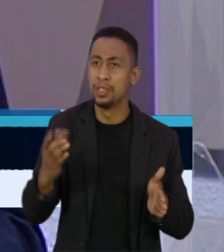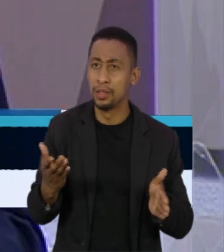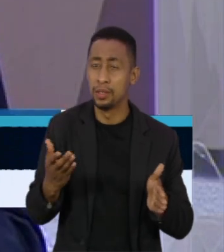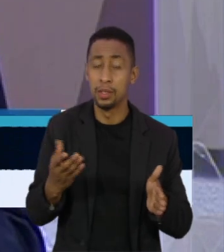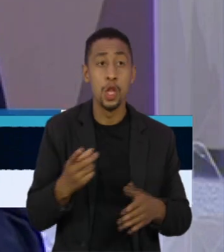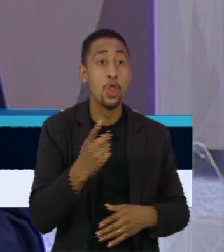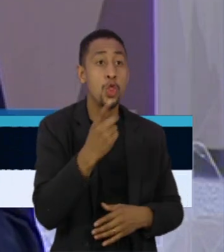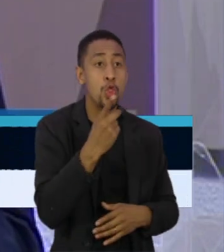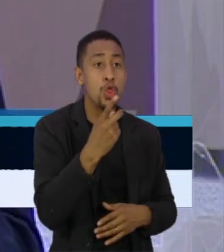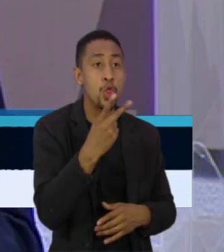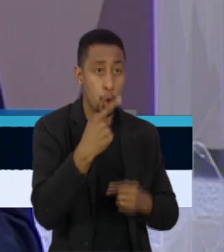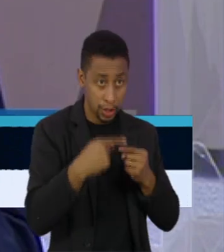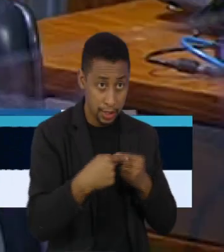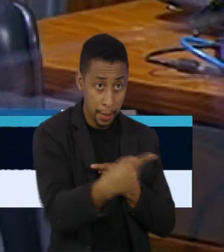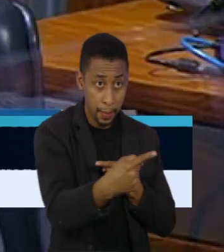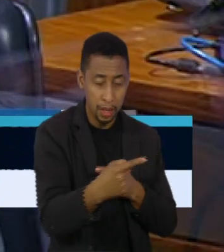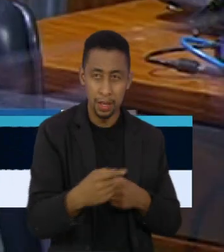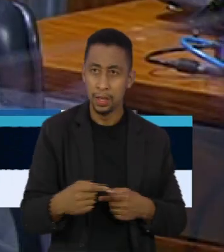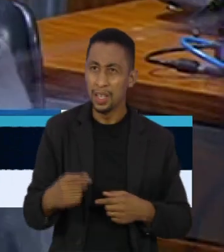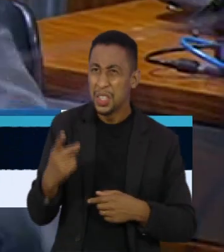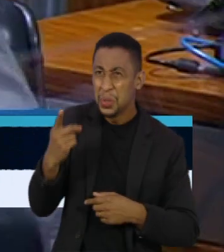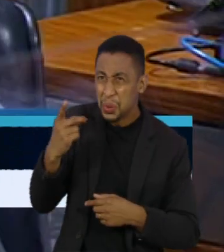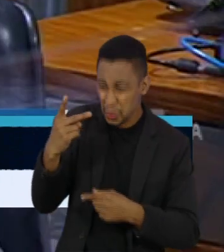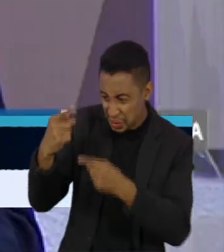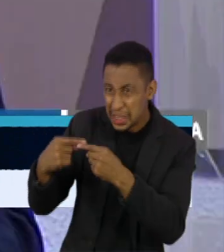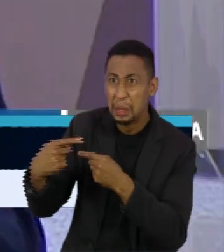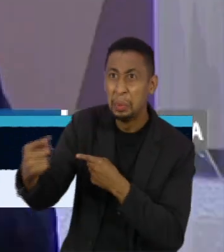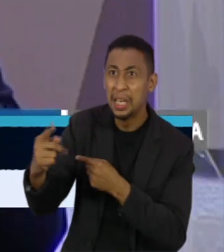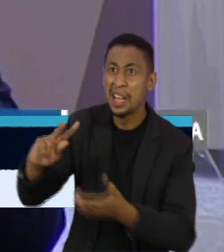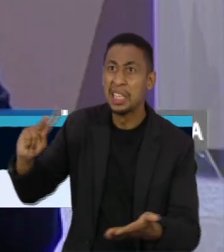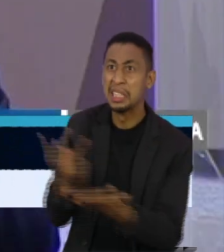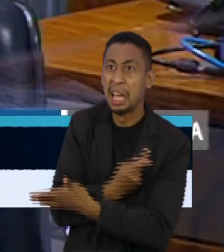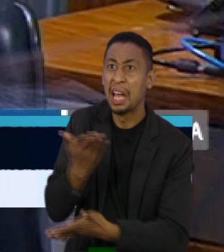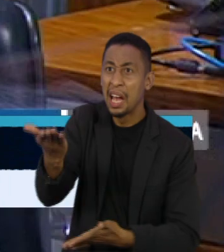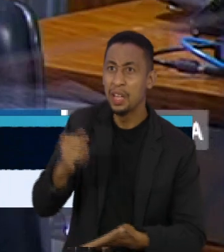12 semanas, senador. 12 semanas está errado, ministro. Senador,